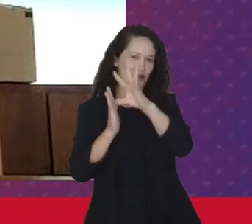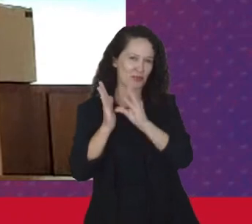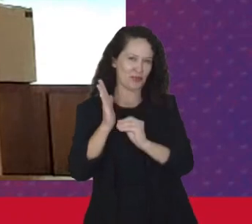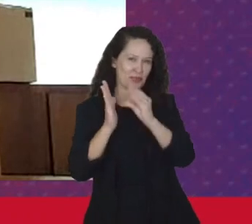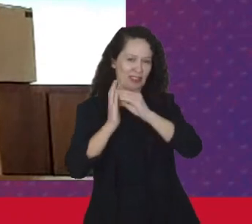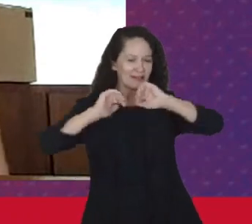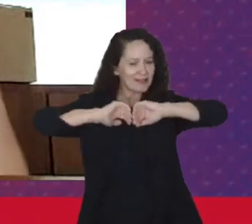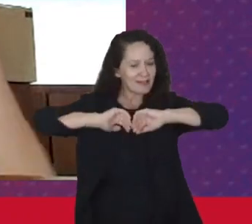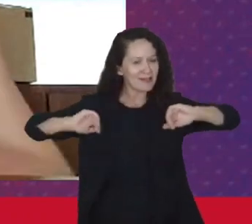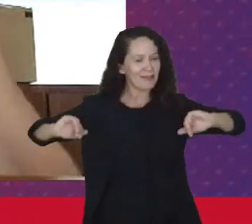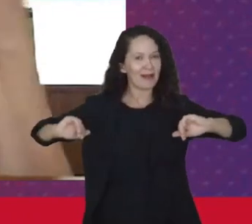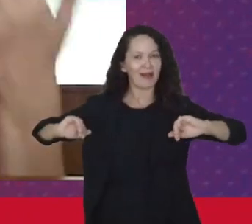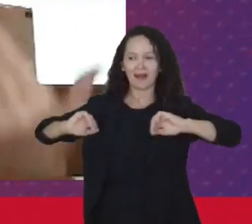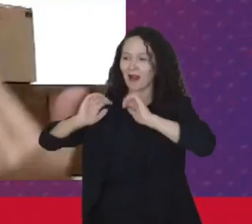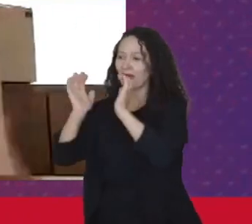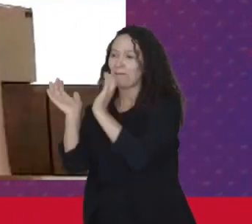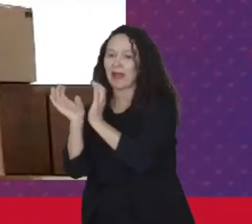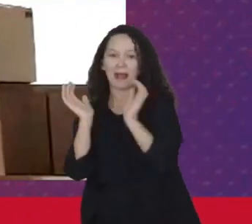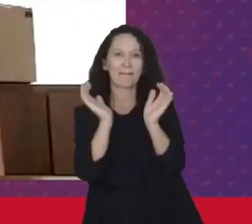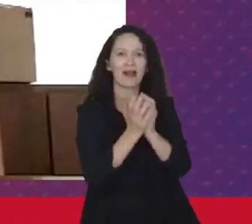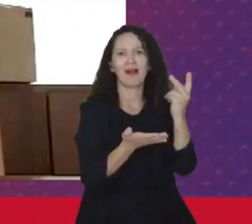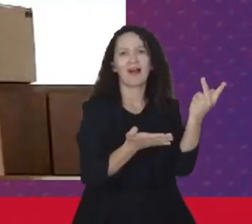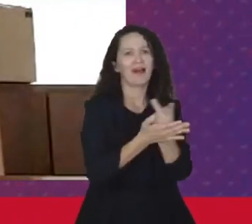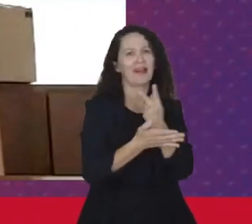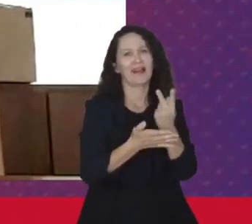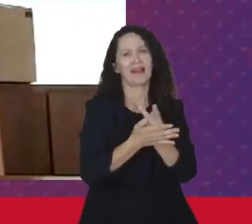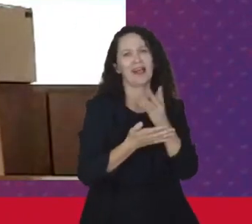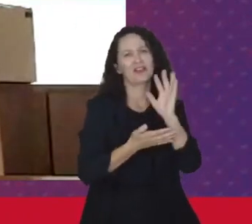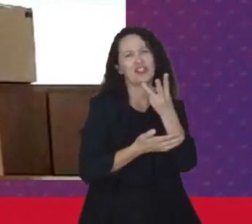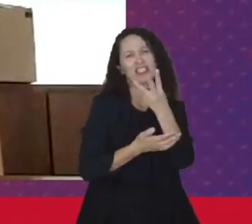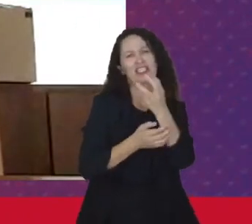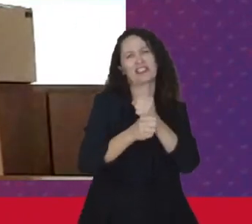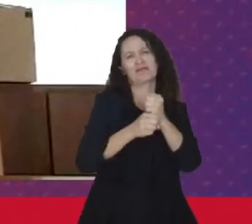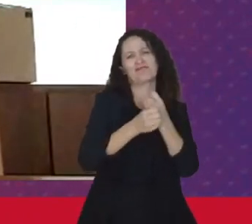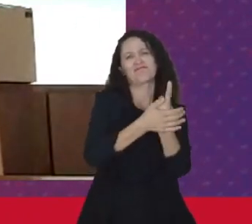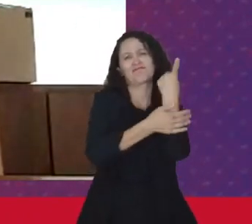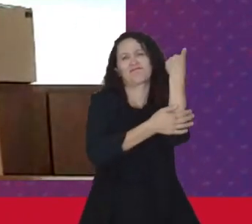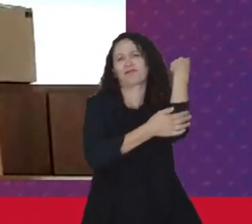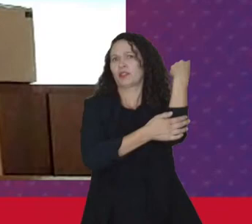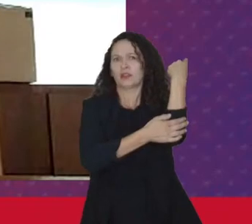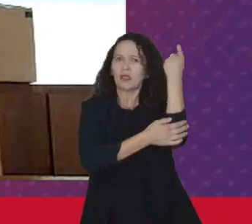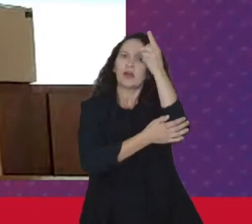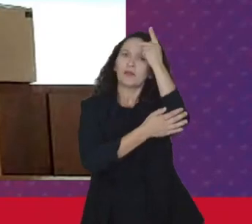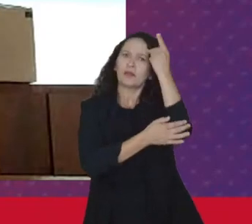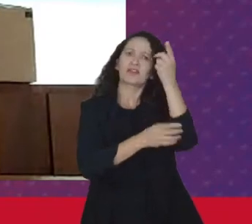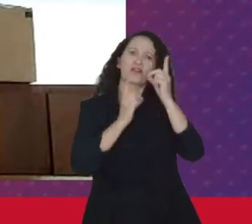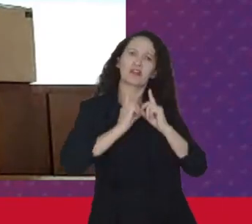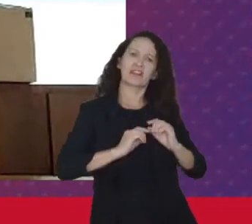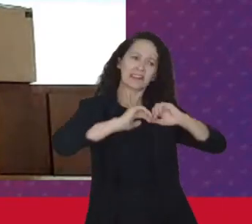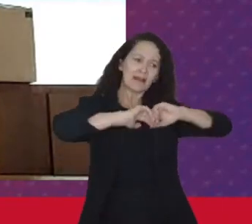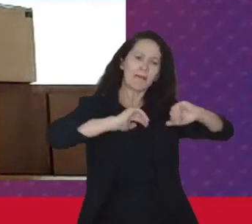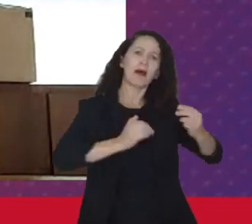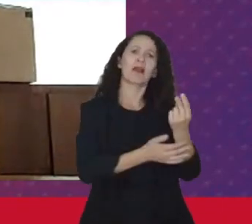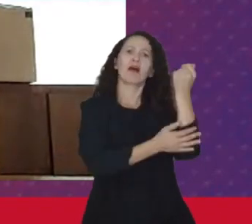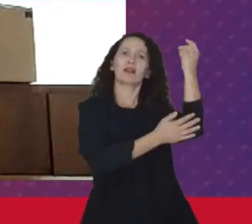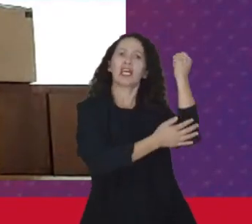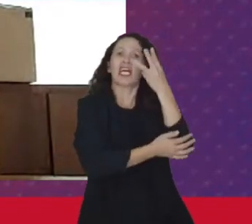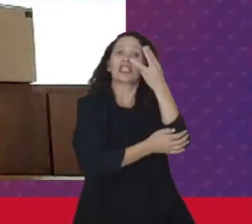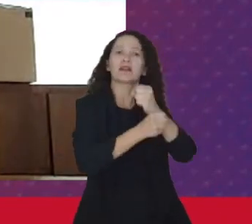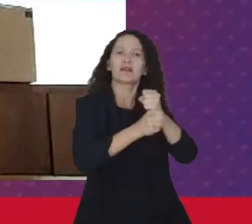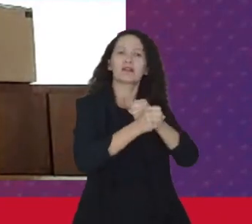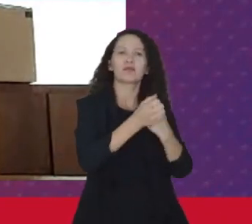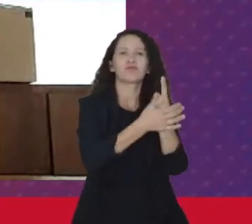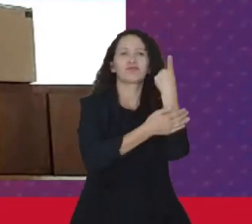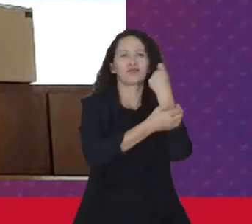modelo, né, que é um modelo ultrapassado, de 30 anos atrás, onde as pessoas com deficiências eram separadas, né,